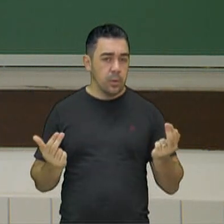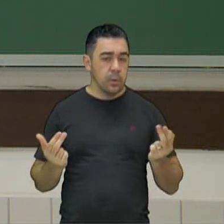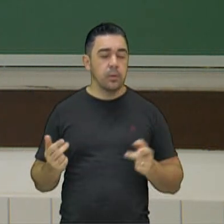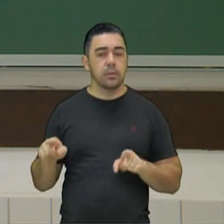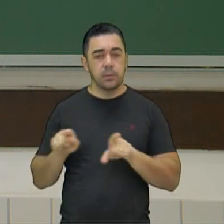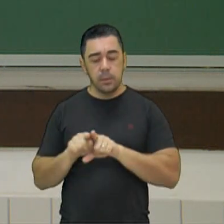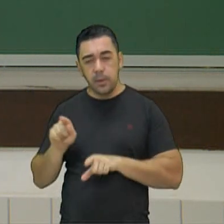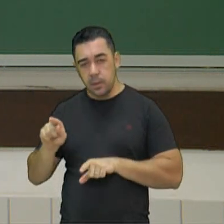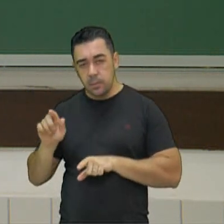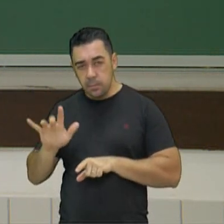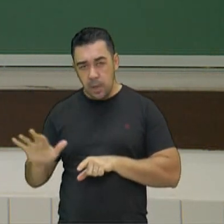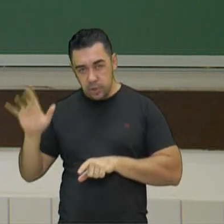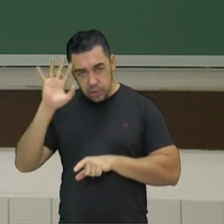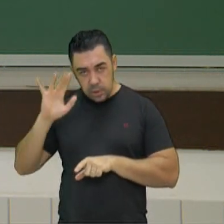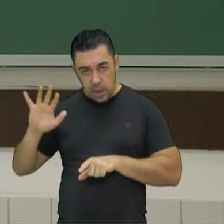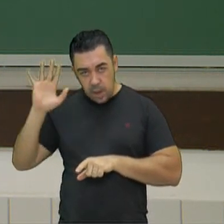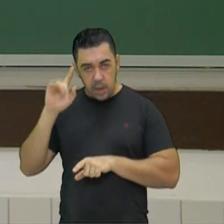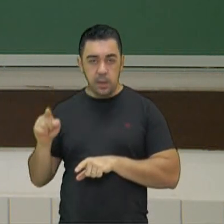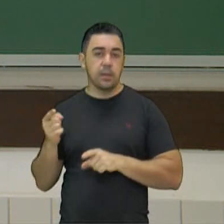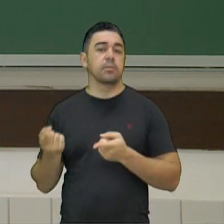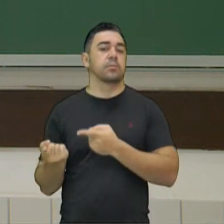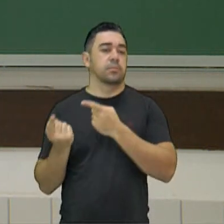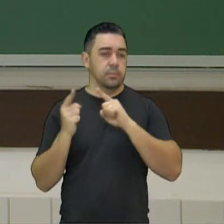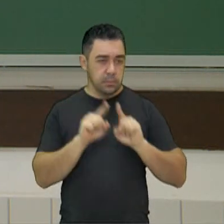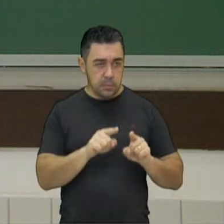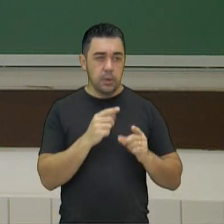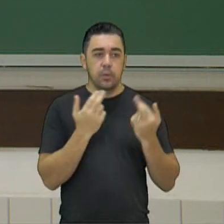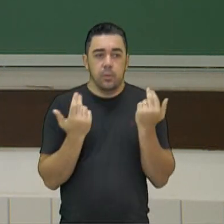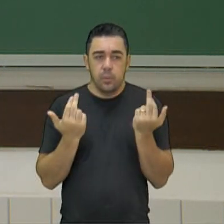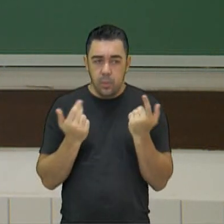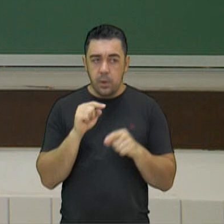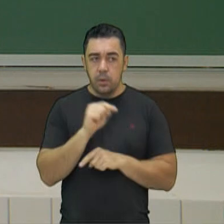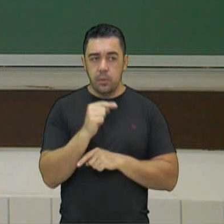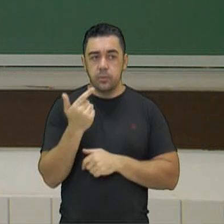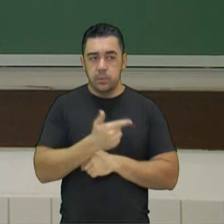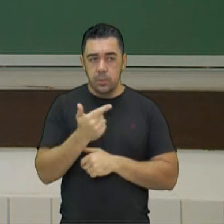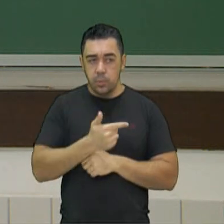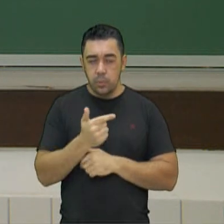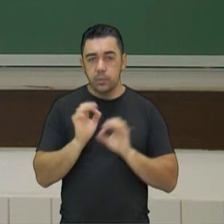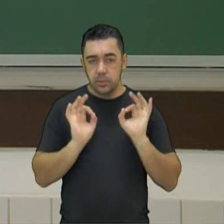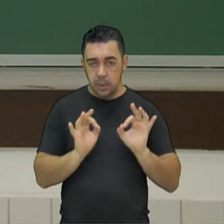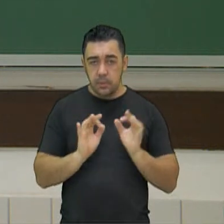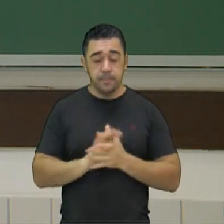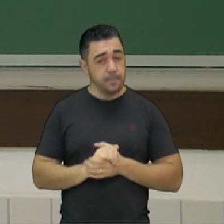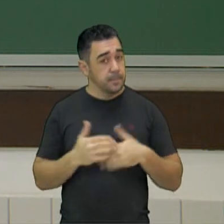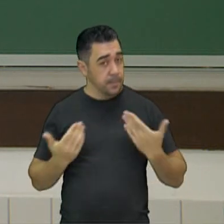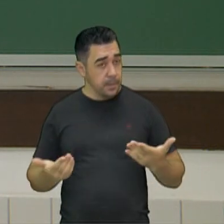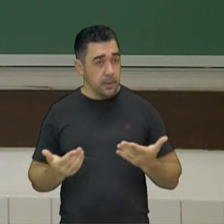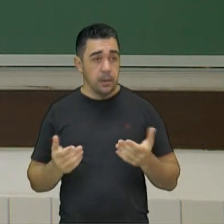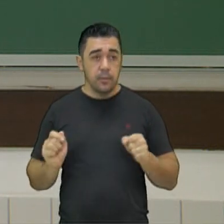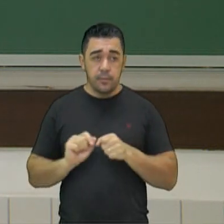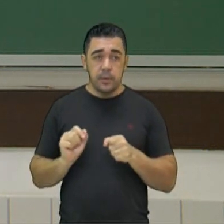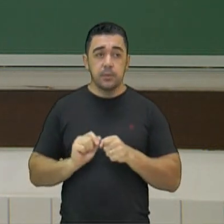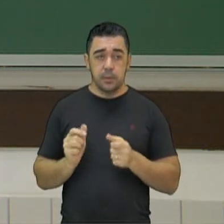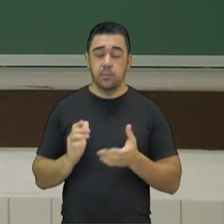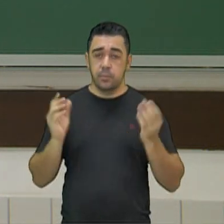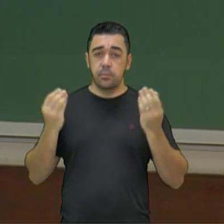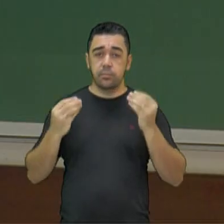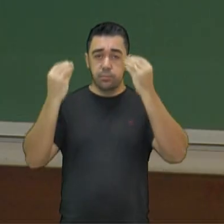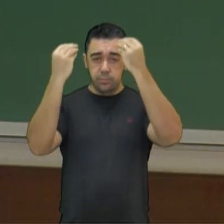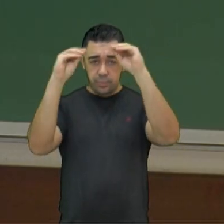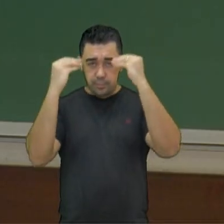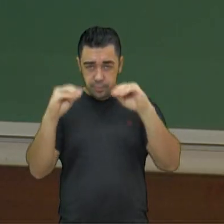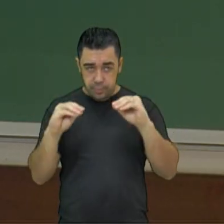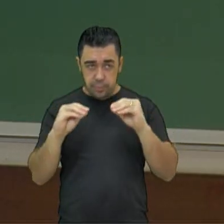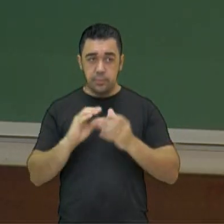parte imaginária do primeiro for exatamente igual à parte imaginária do segundo. Então, nós escrevemos essa igualdade.